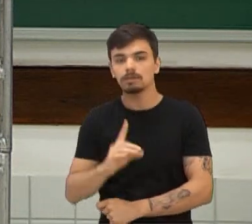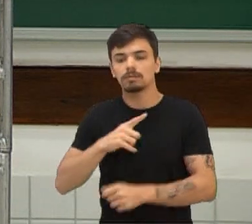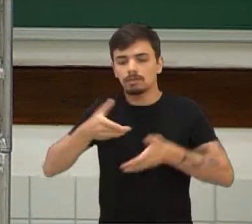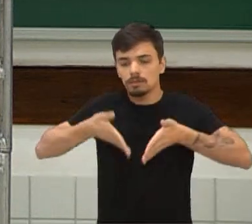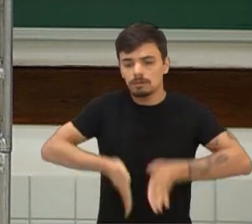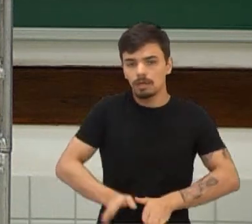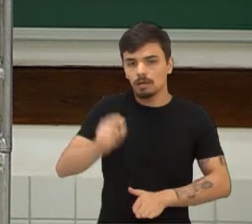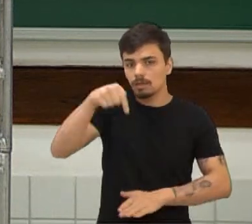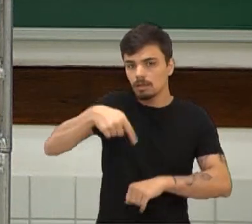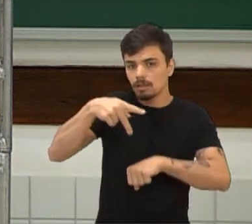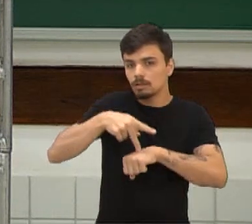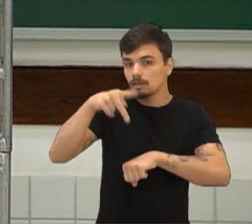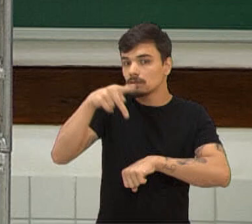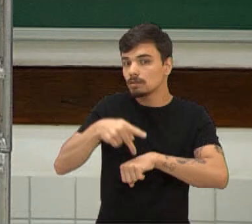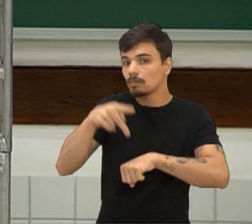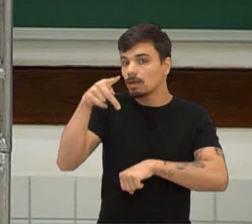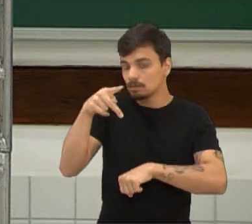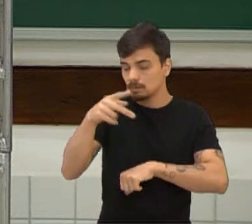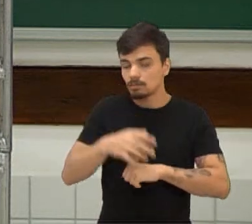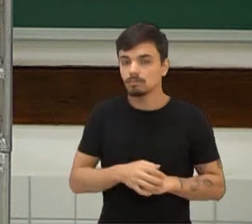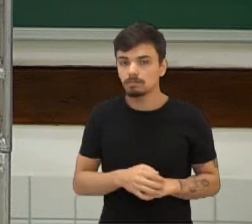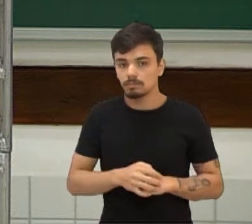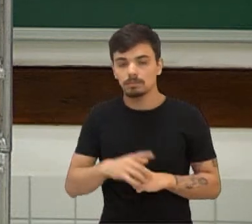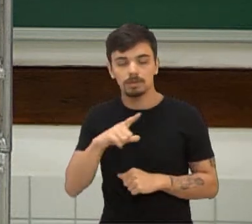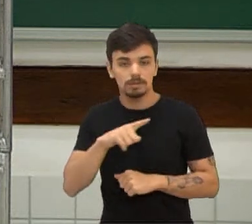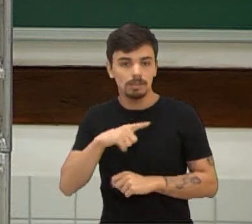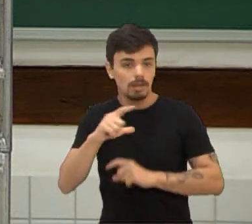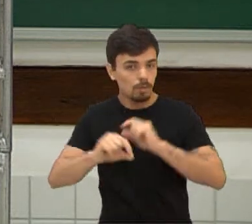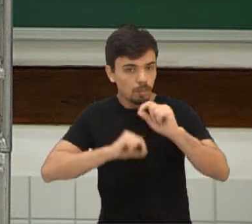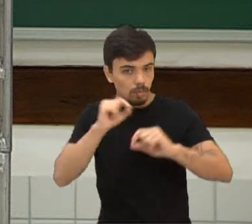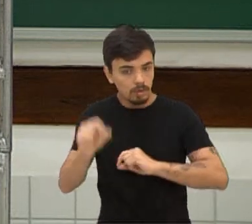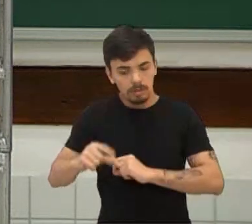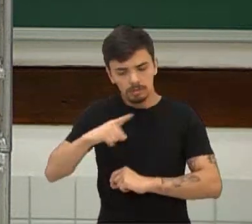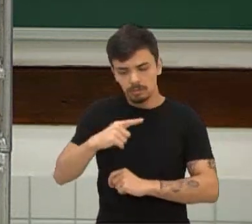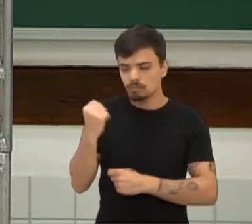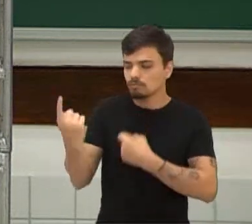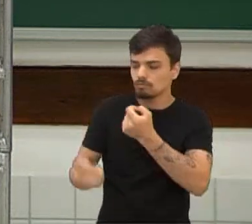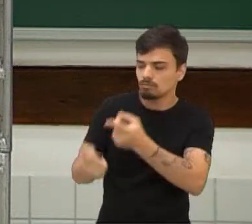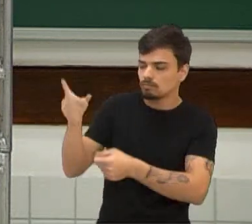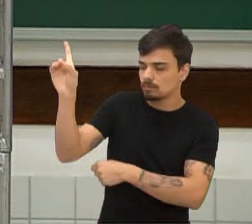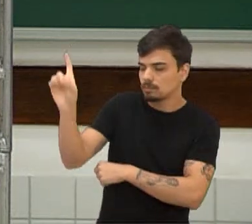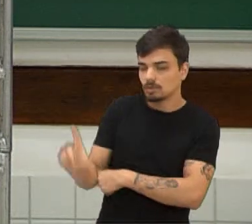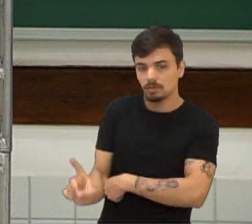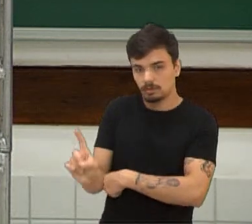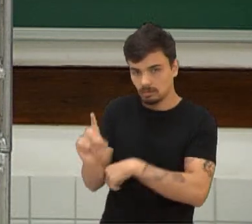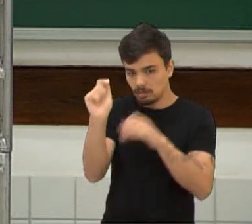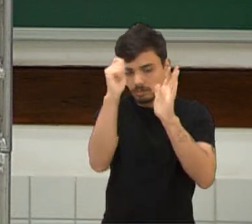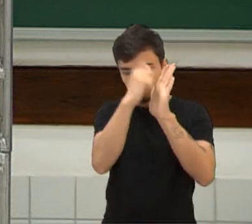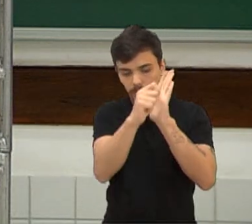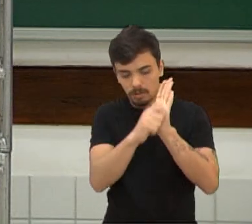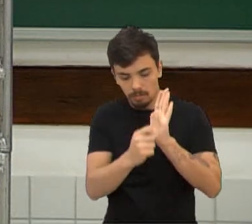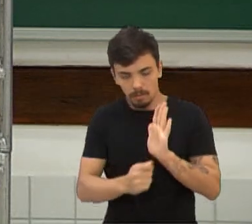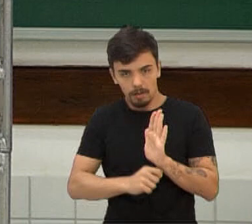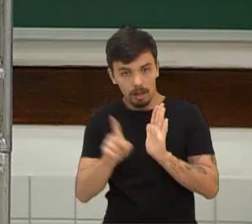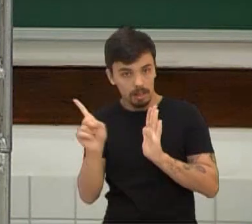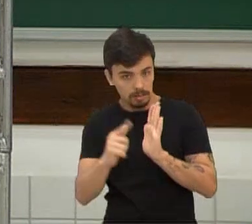nasce nesta nação, neste país, ele tem determinados direitos que estão prescritos lá na